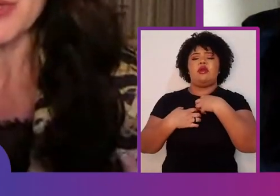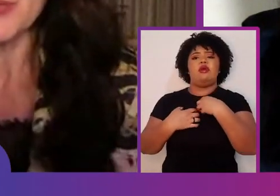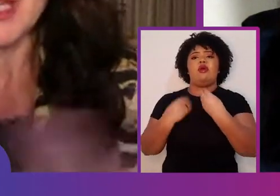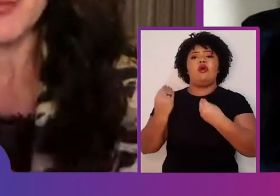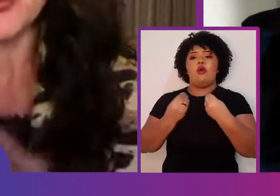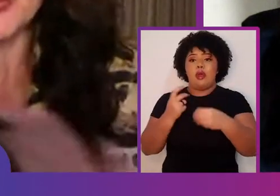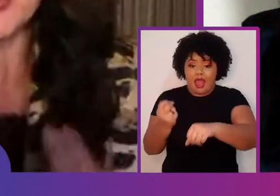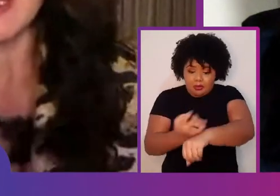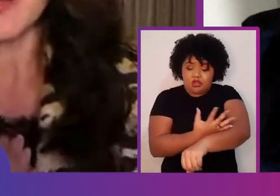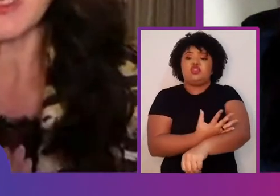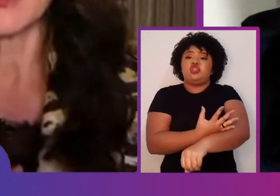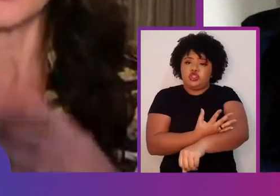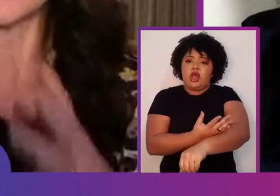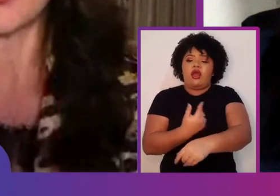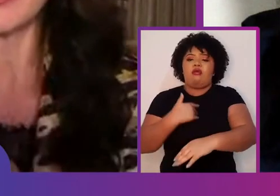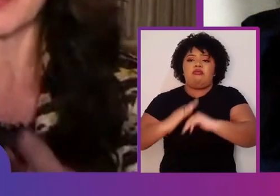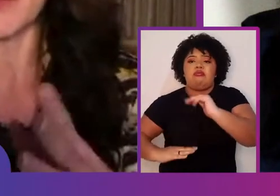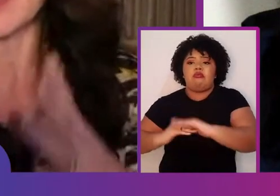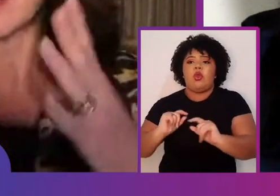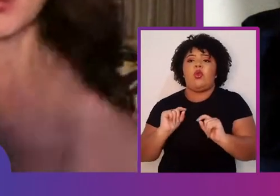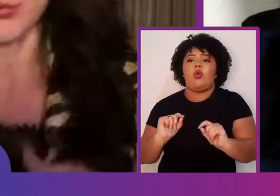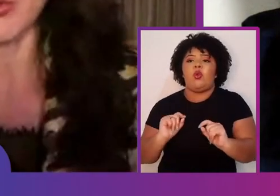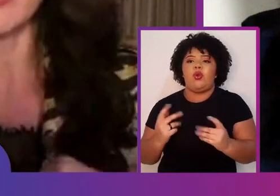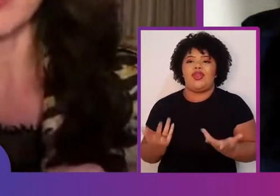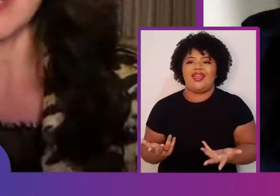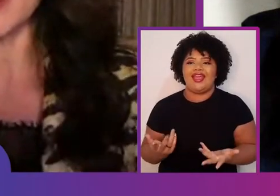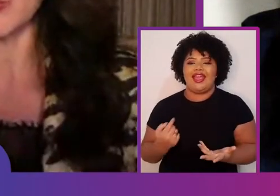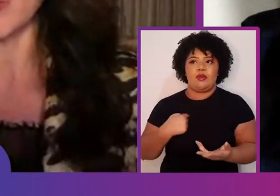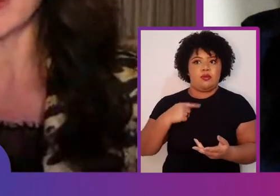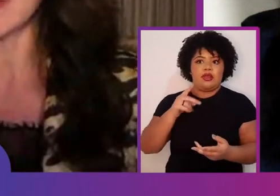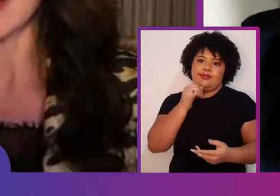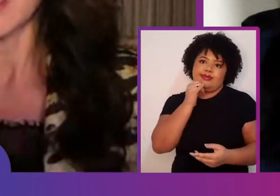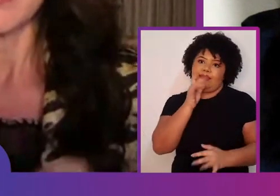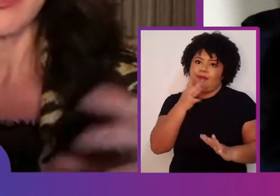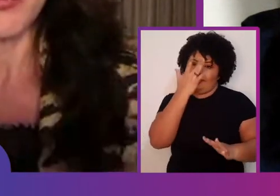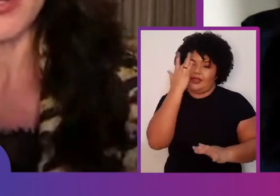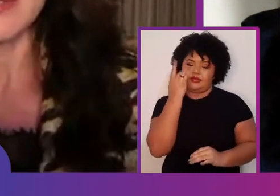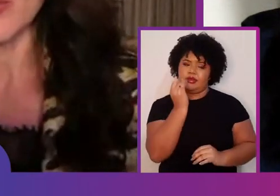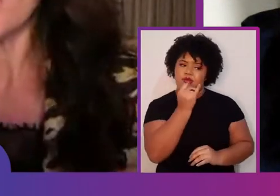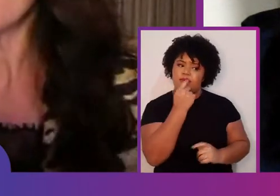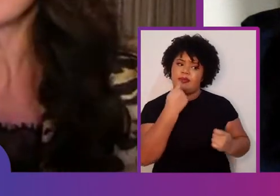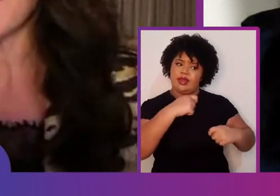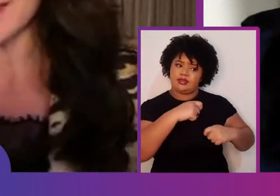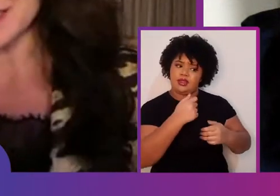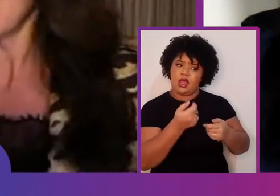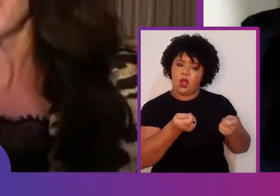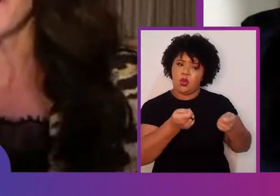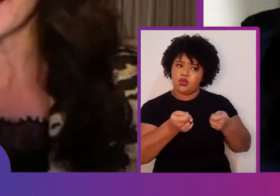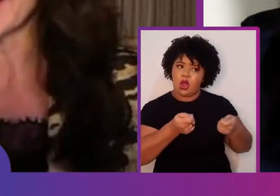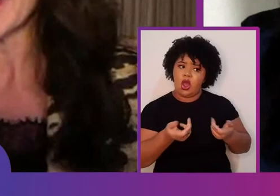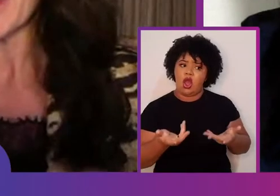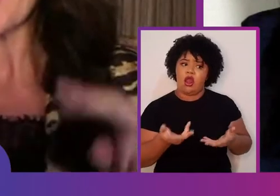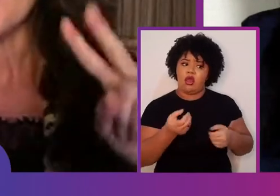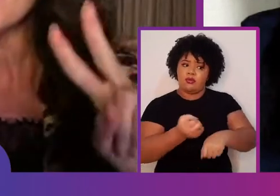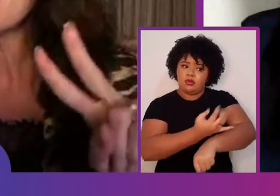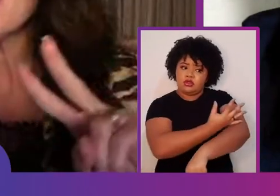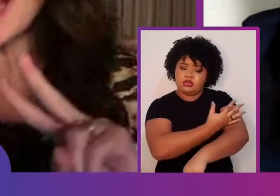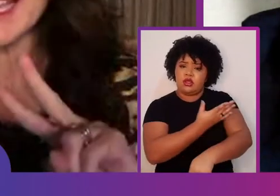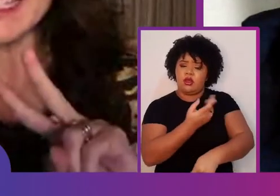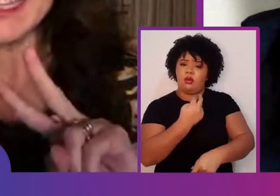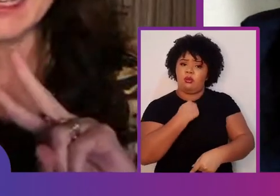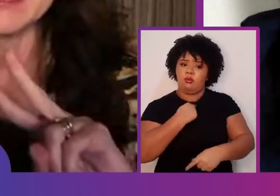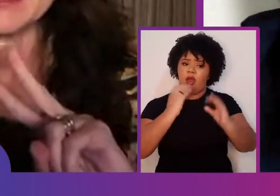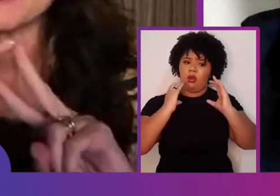emoção? Porque o tempo todo dizem para ele, controle, para você, controle suas emoções, você não pode se comportar dessa maneira.